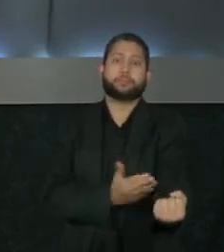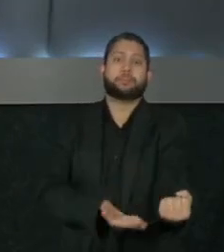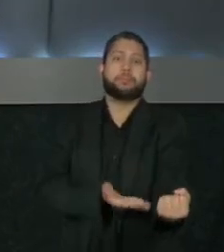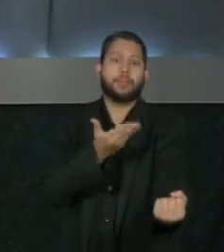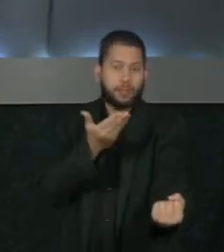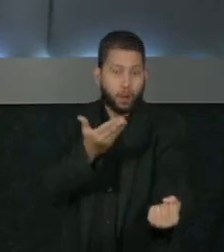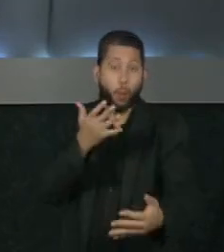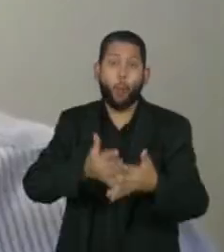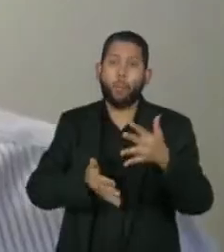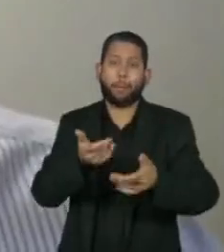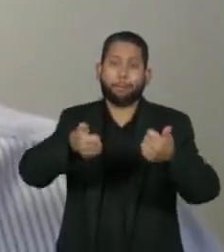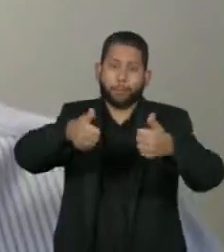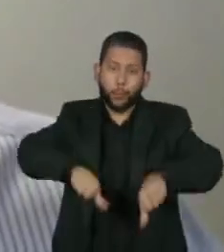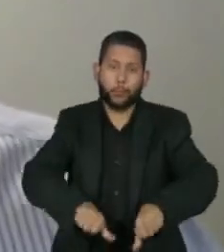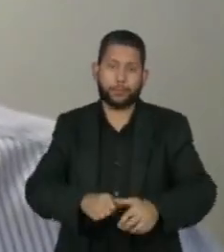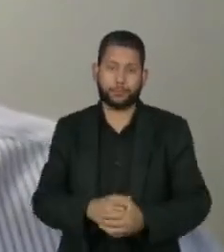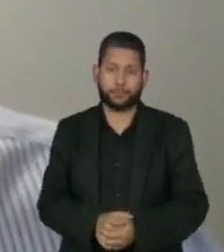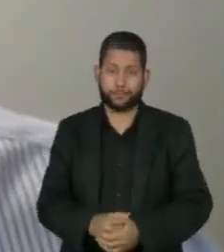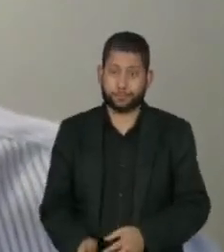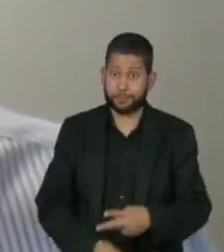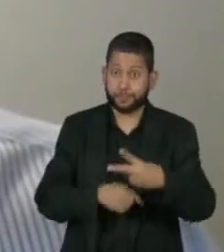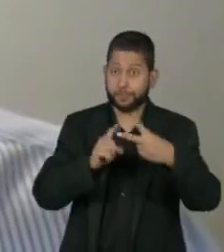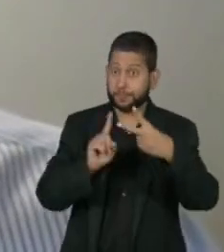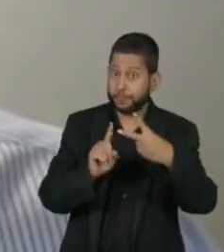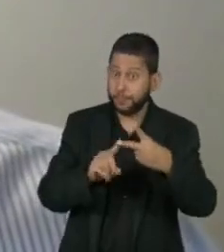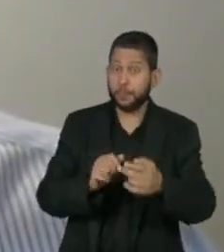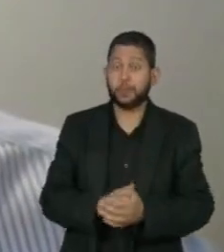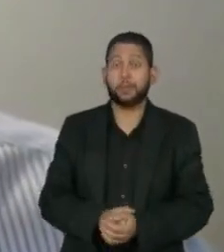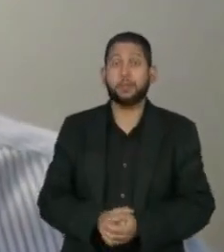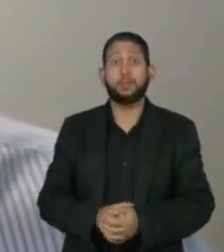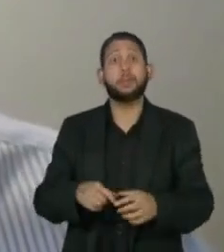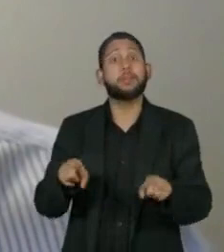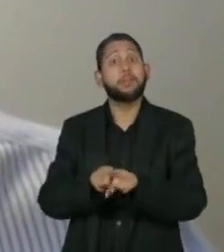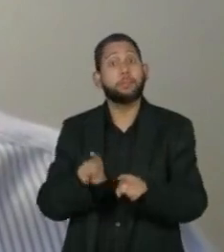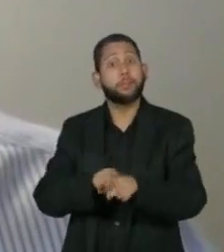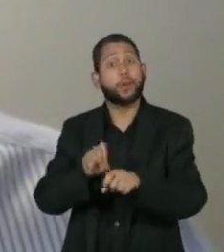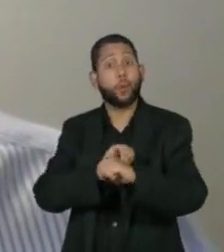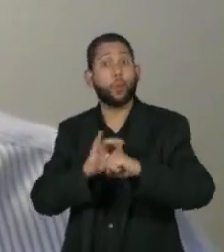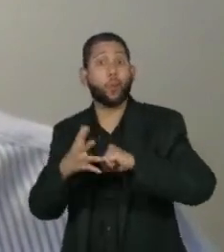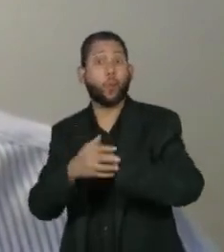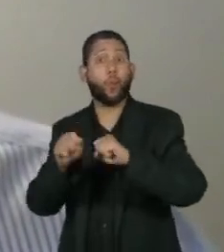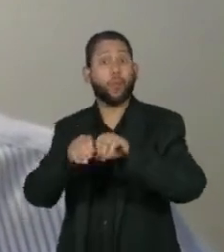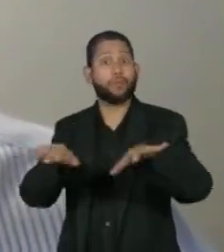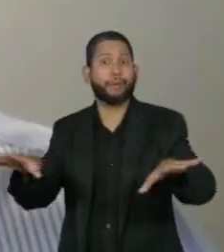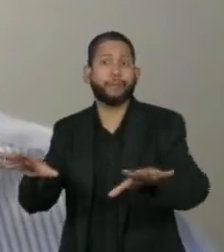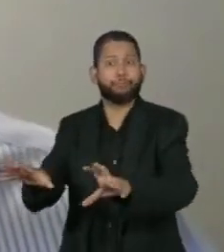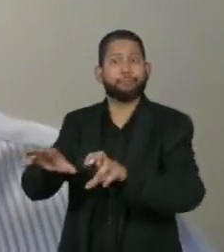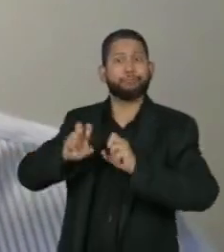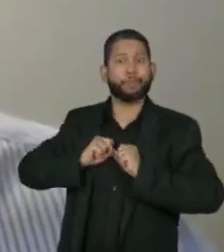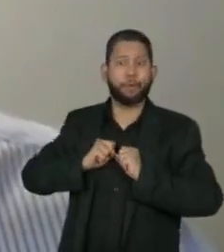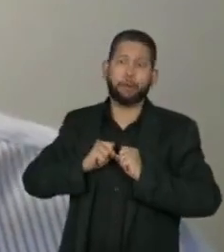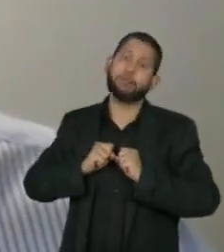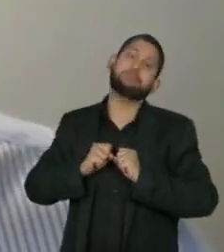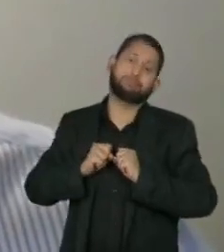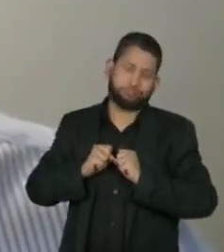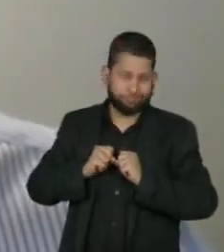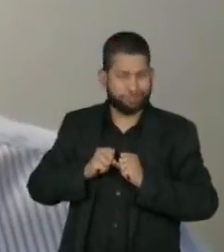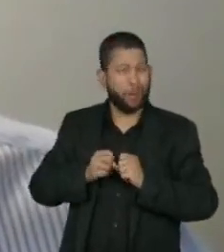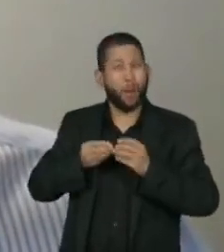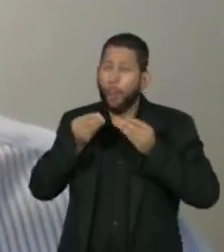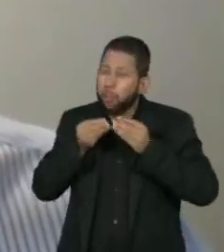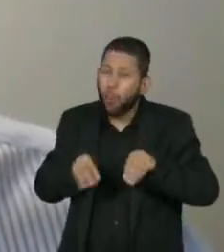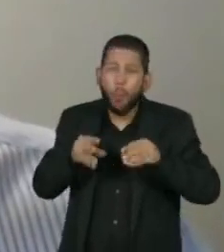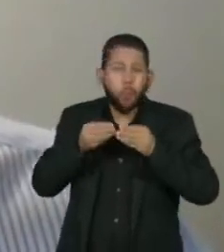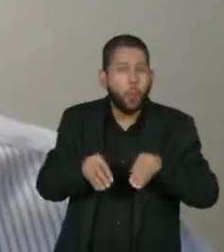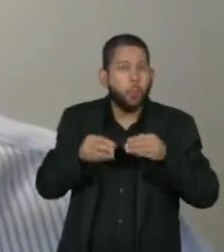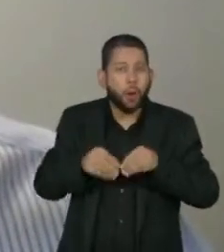mais complicações. De outro lado, o próprio COVID, isso há estudos mostrando, ele teve um impacto